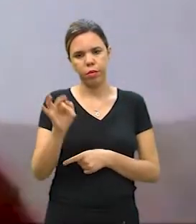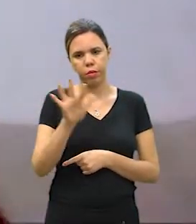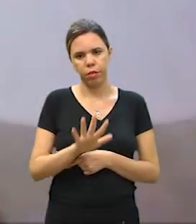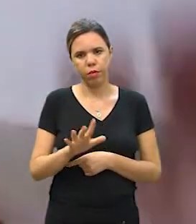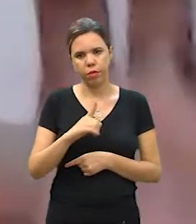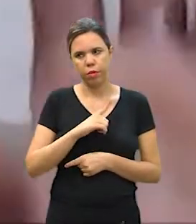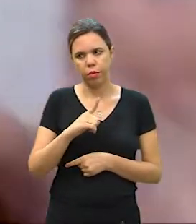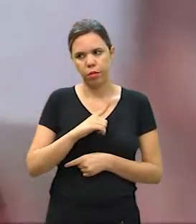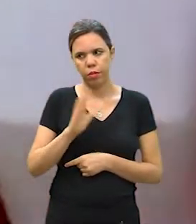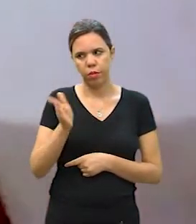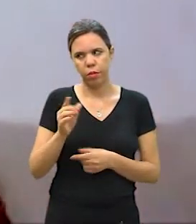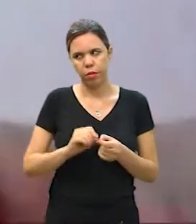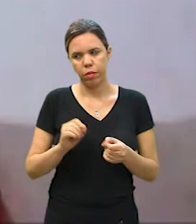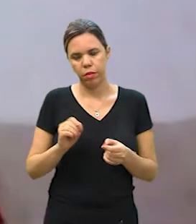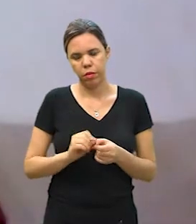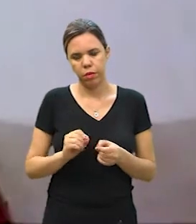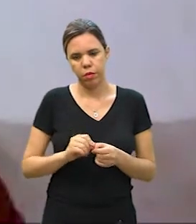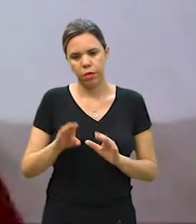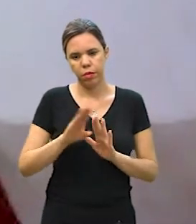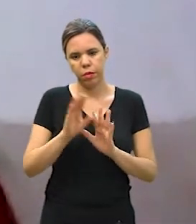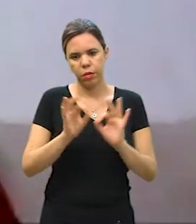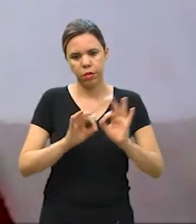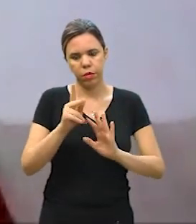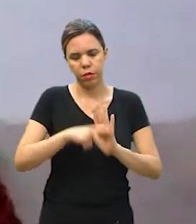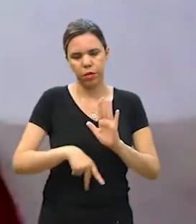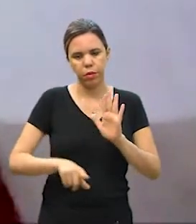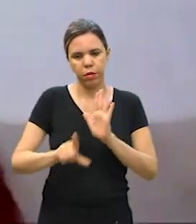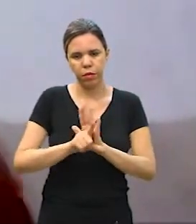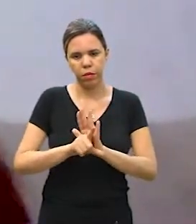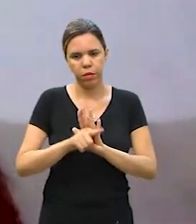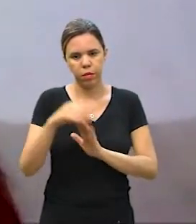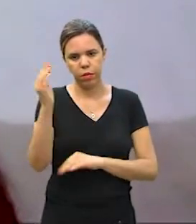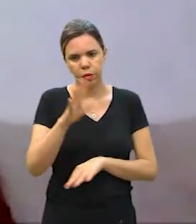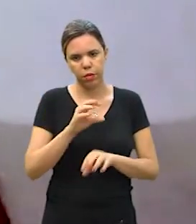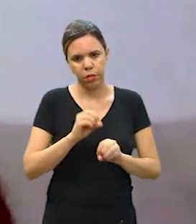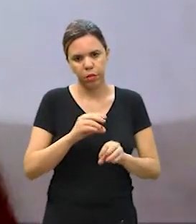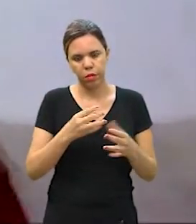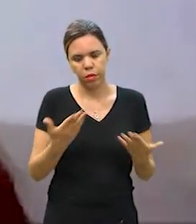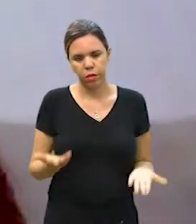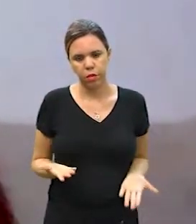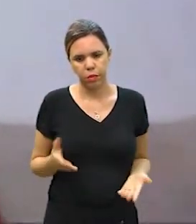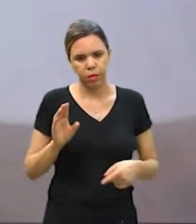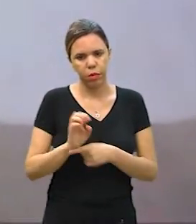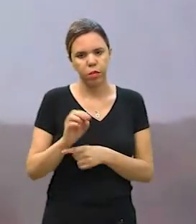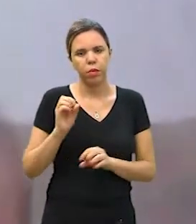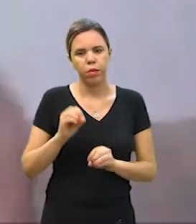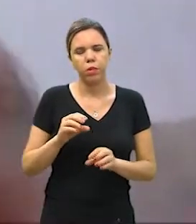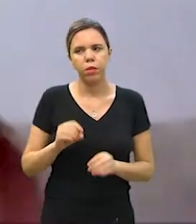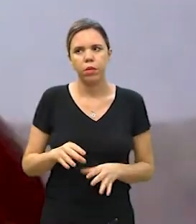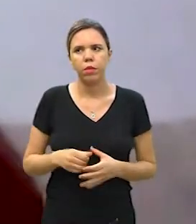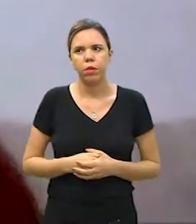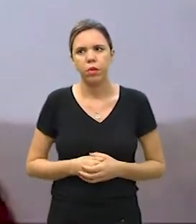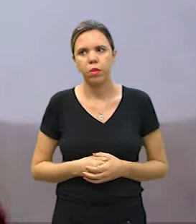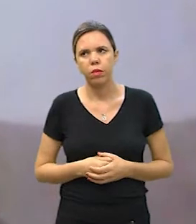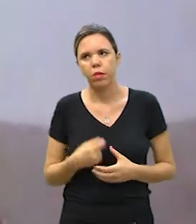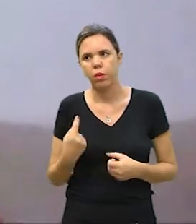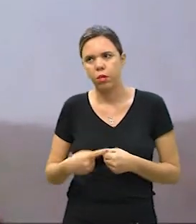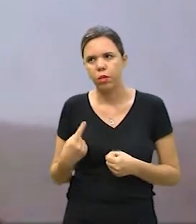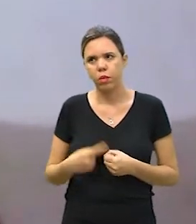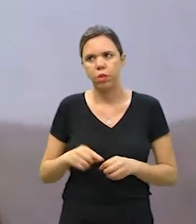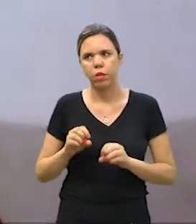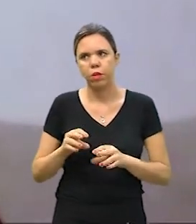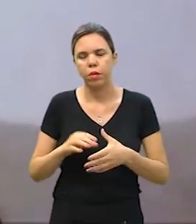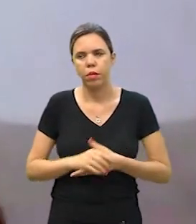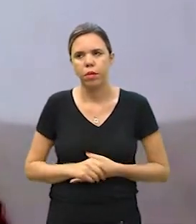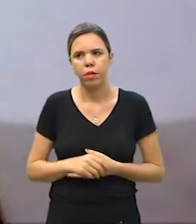governo federal tivesse já feito o que estava no plano, que é uma lei, o Plano Nacional de Educação, o Plano Estadual de Educação, o Plano Municipal